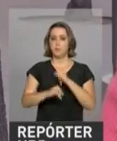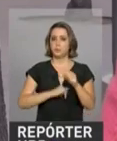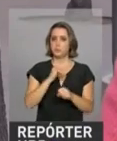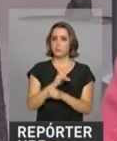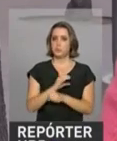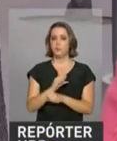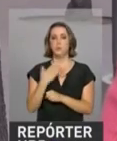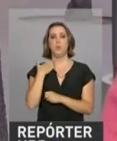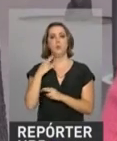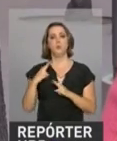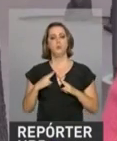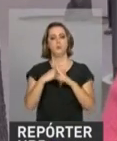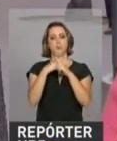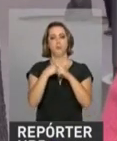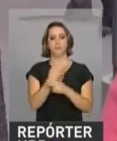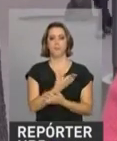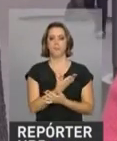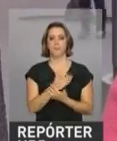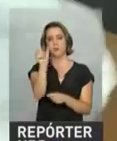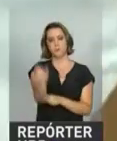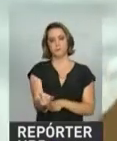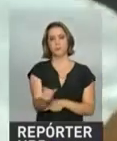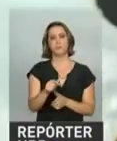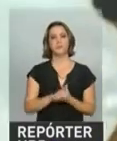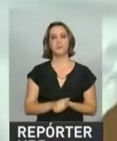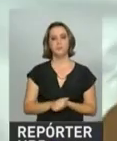nos Estados Unidos, Paola Diort.